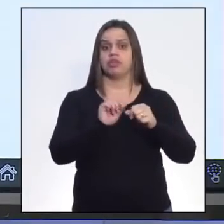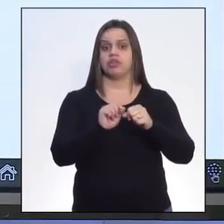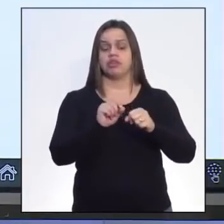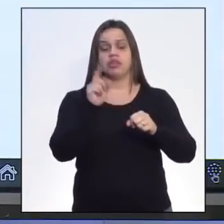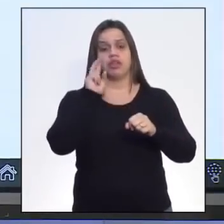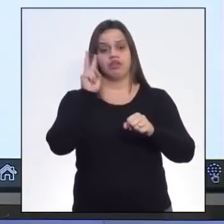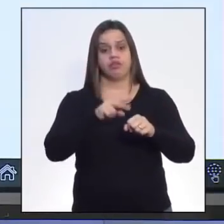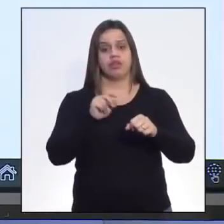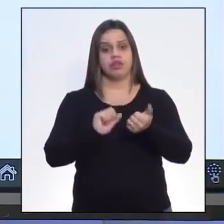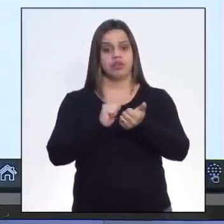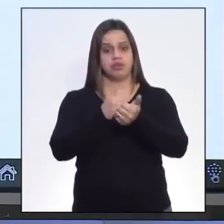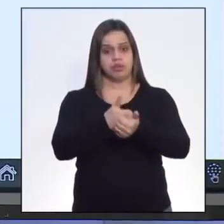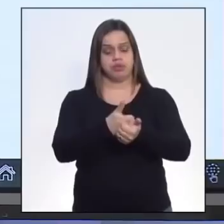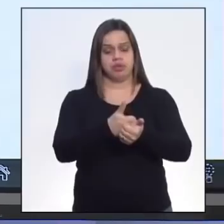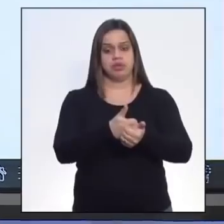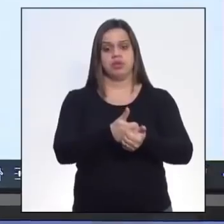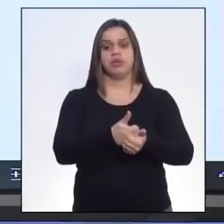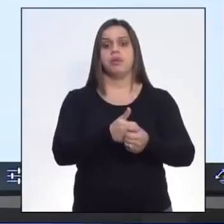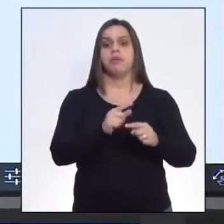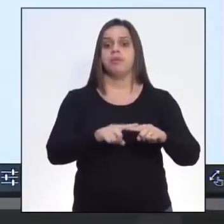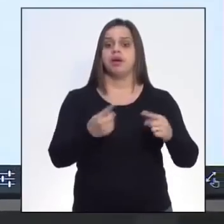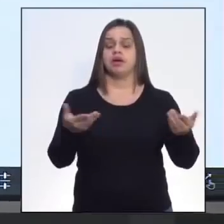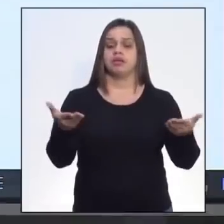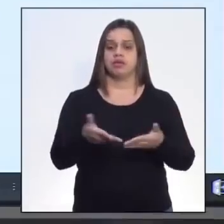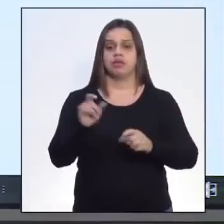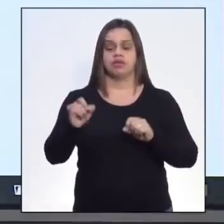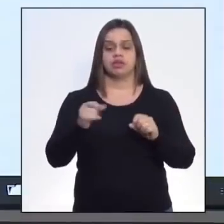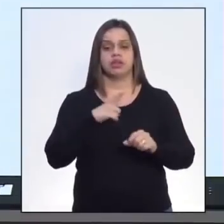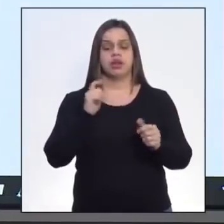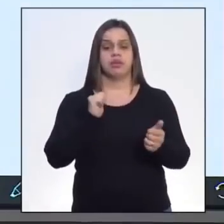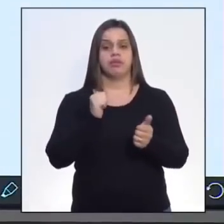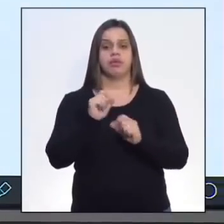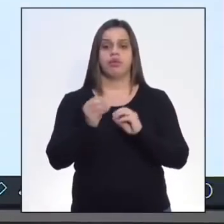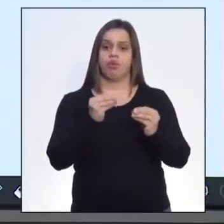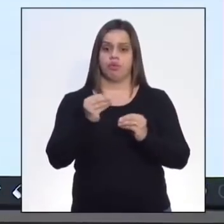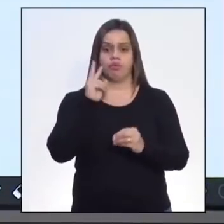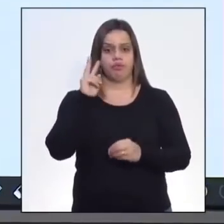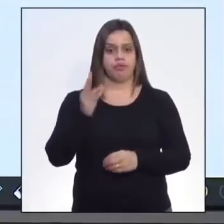aproximação. Agora, e se ele estivesse assim, ó?